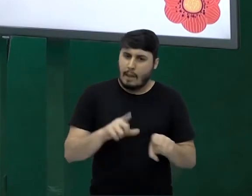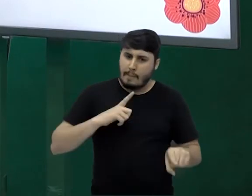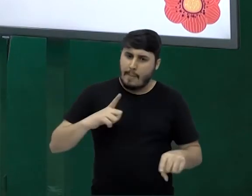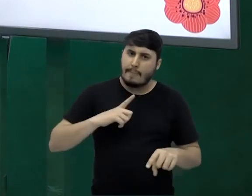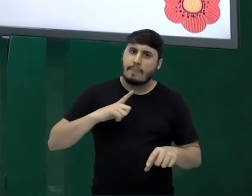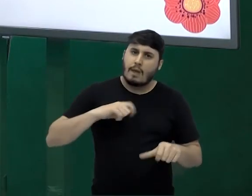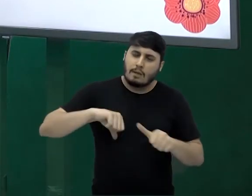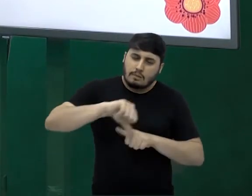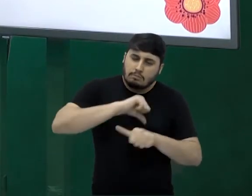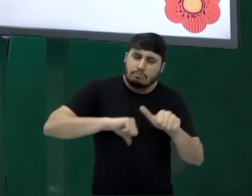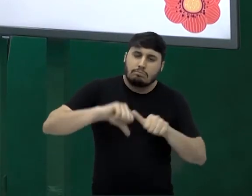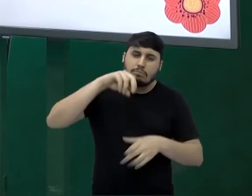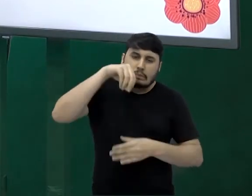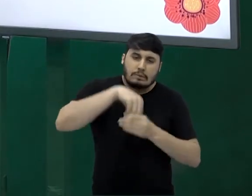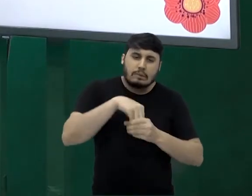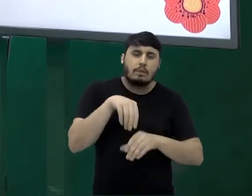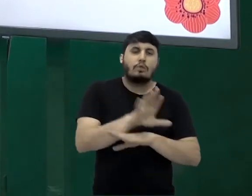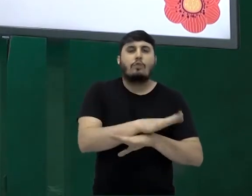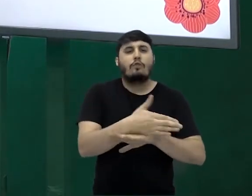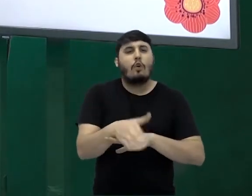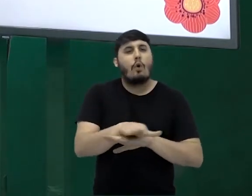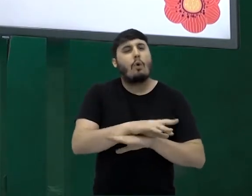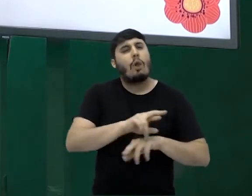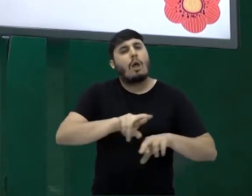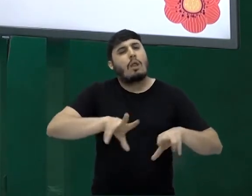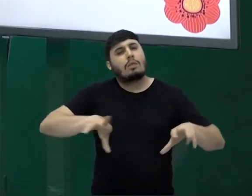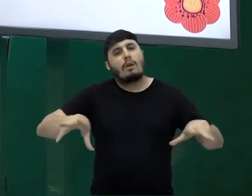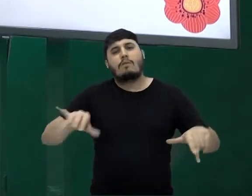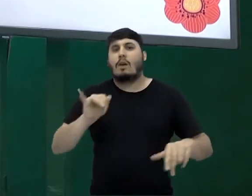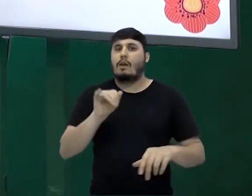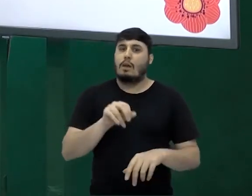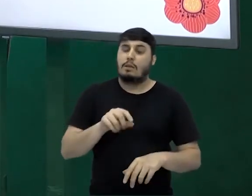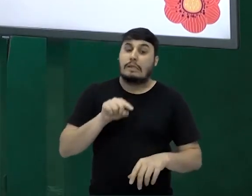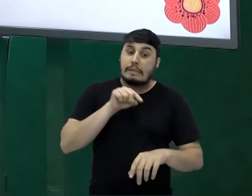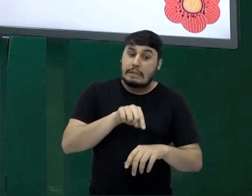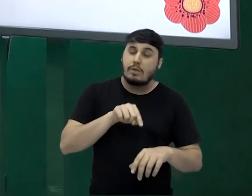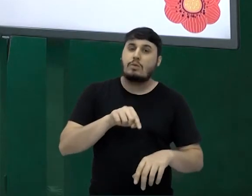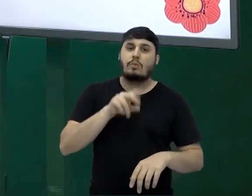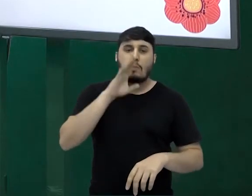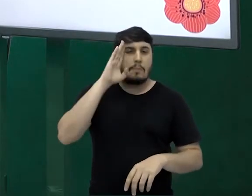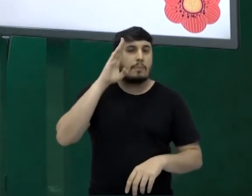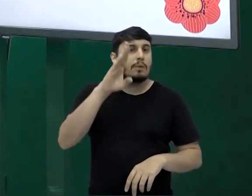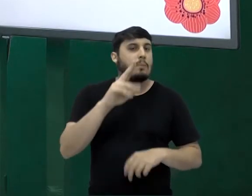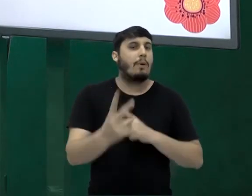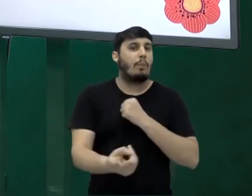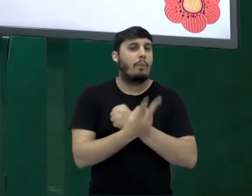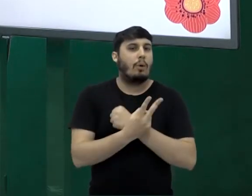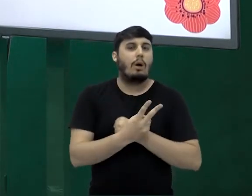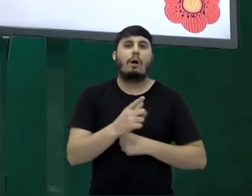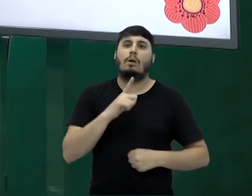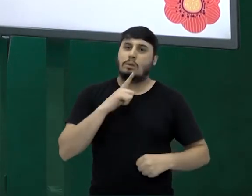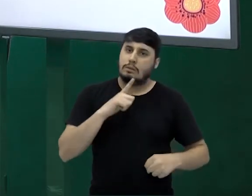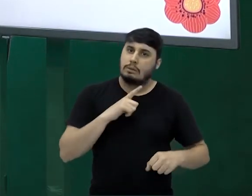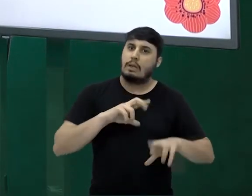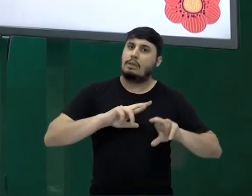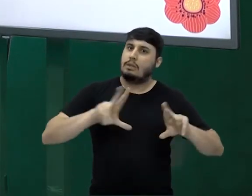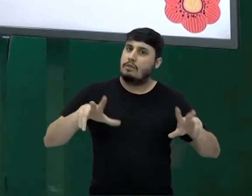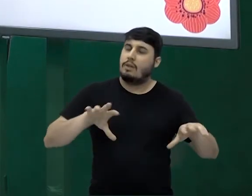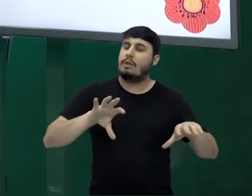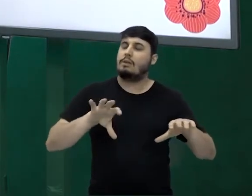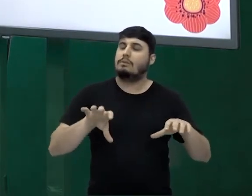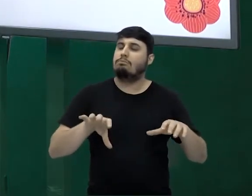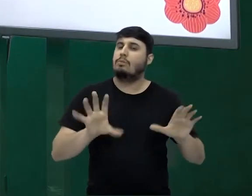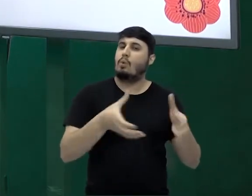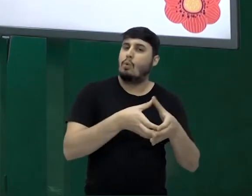modificadas que vão proteger a estrutura de fato reprodutiva, que são as estruturas femininas e